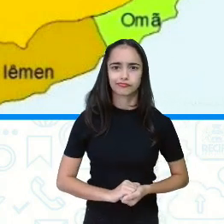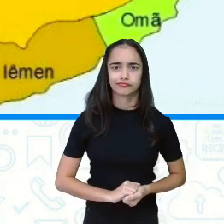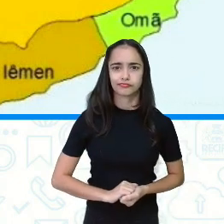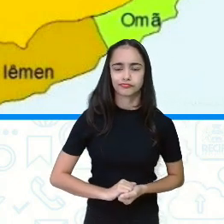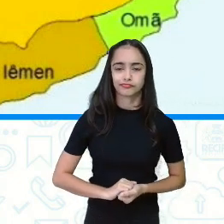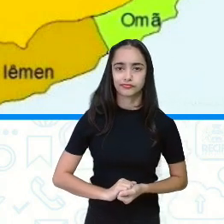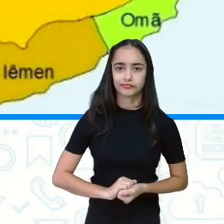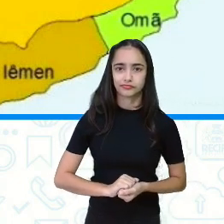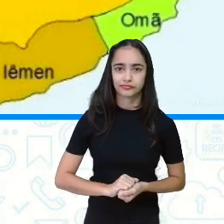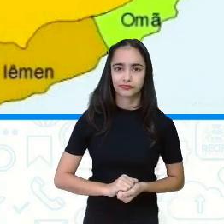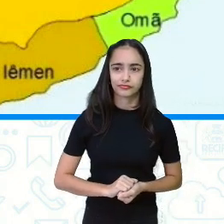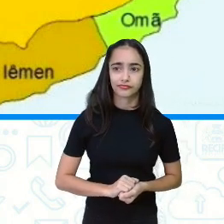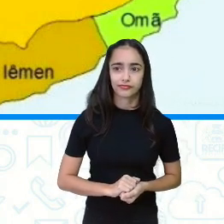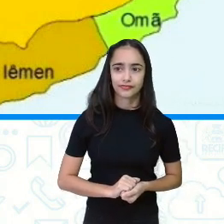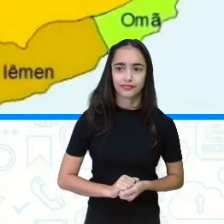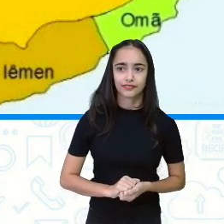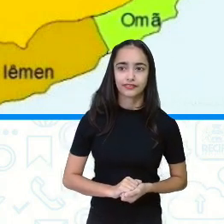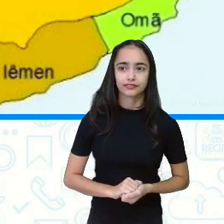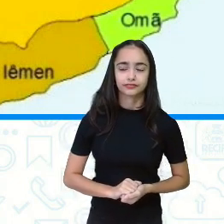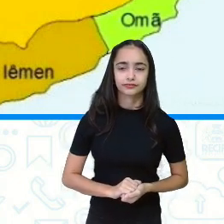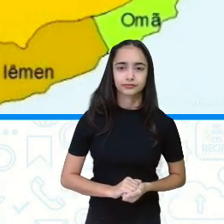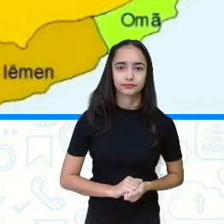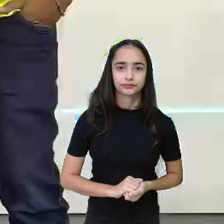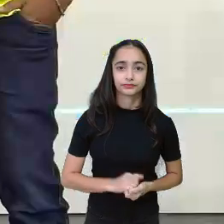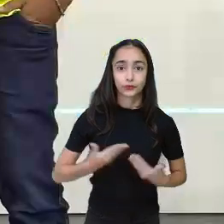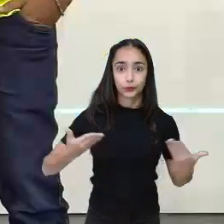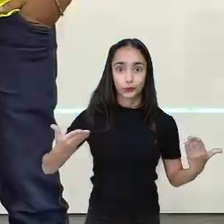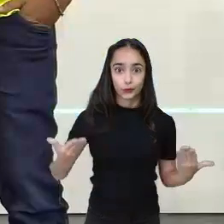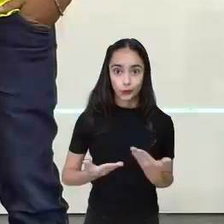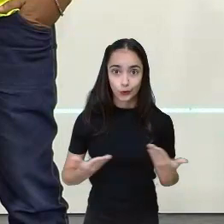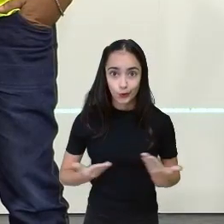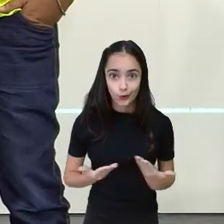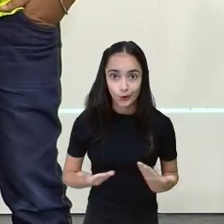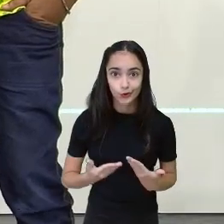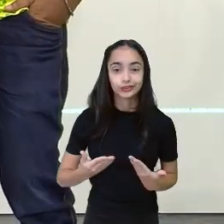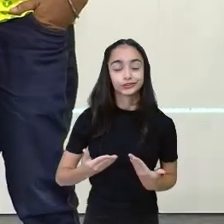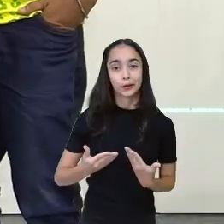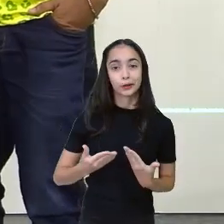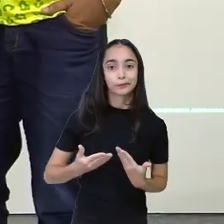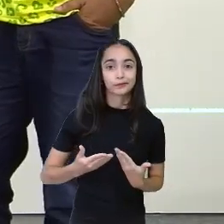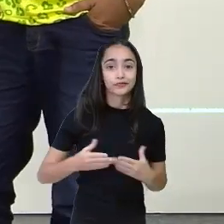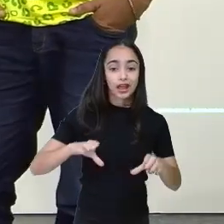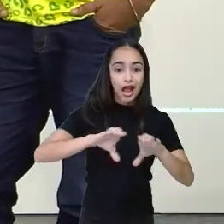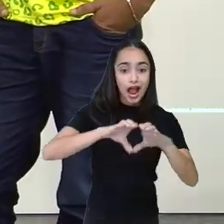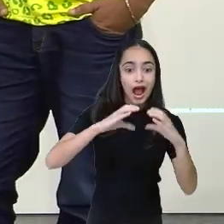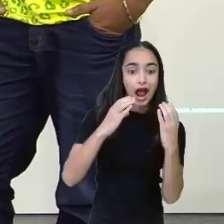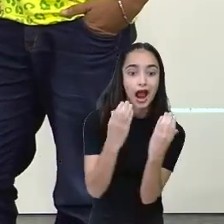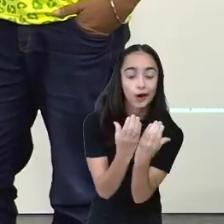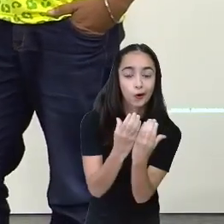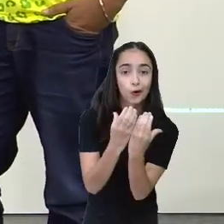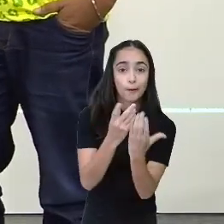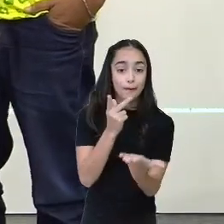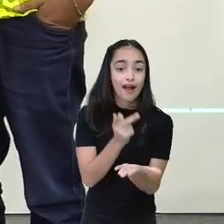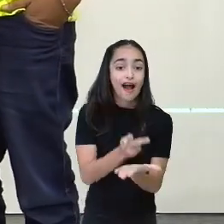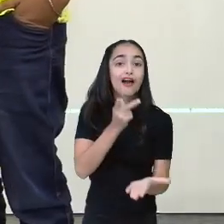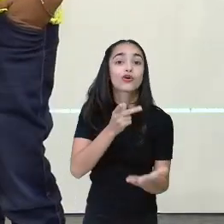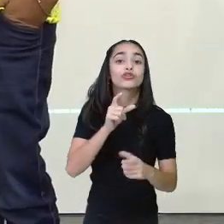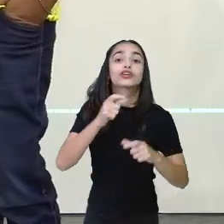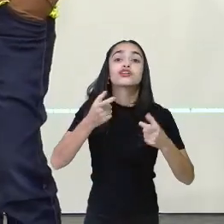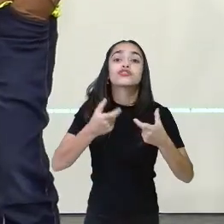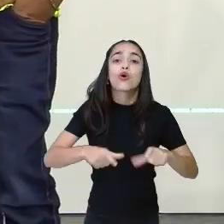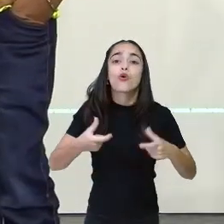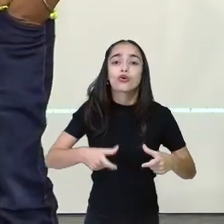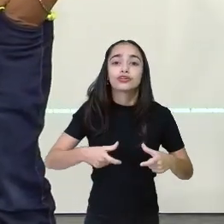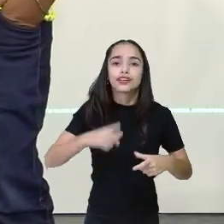a Síria e a Turquia. Hoje, a nossa Copa está sendo realizada onde? No Catar, não é, Jonaci?